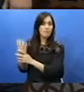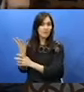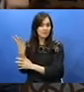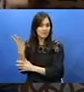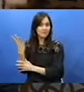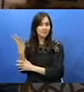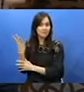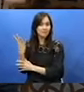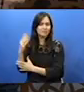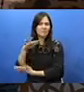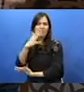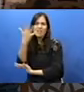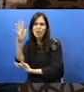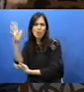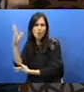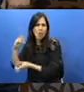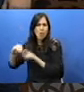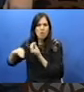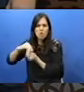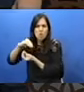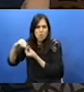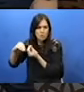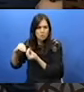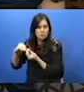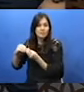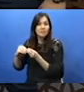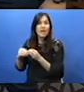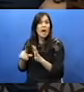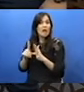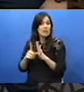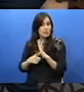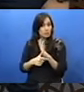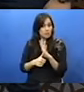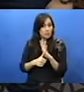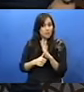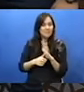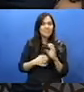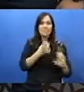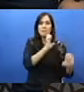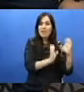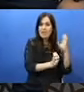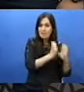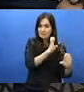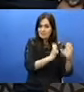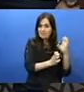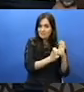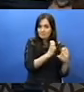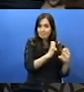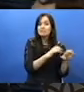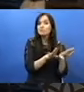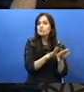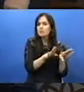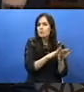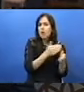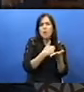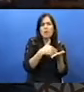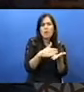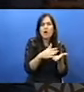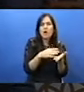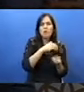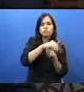que encontravam na natureza, a mistura dessas coisas, para começarem a ir para as fábricas, serem industrializadas, até chegar